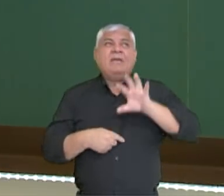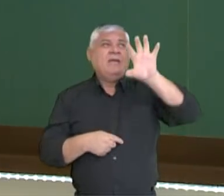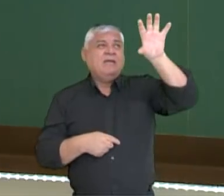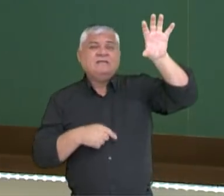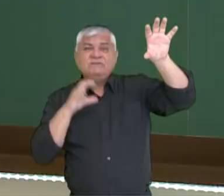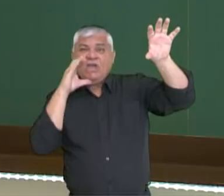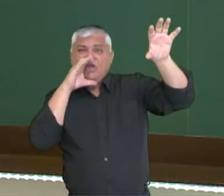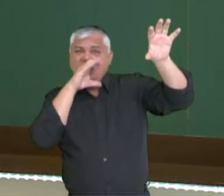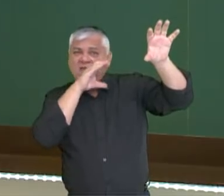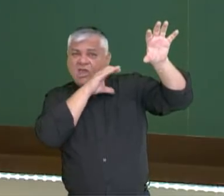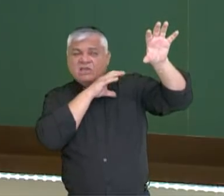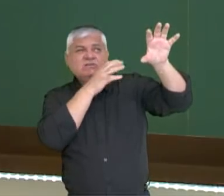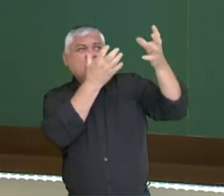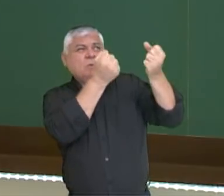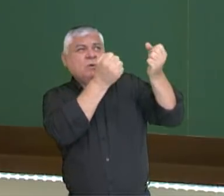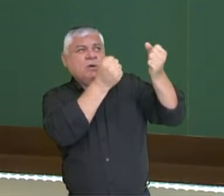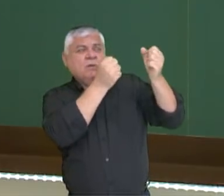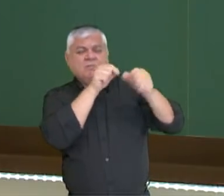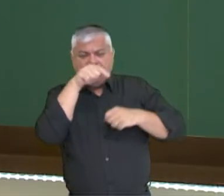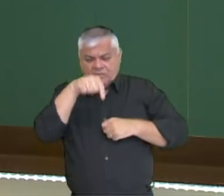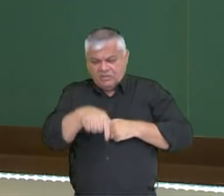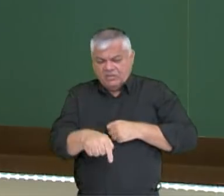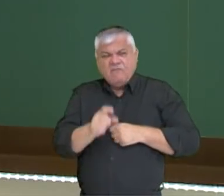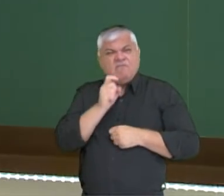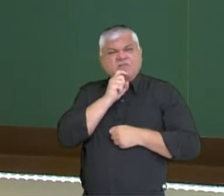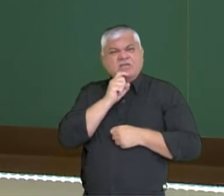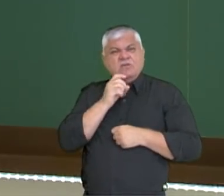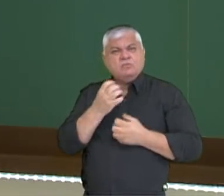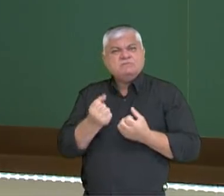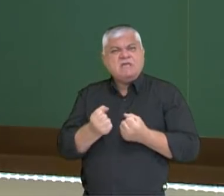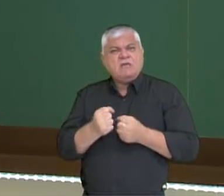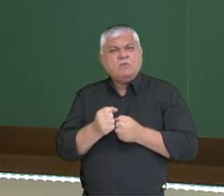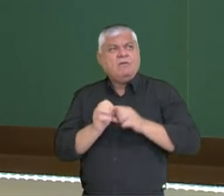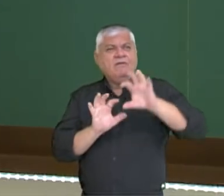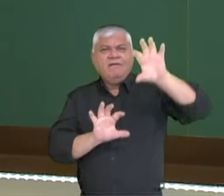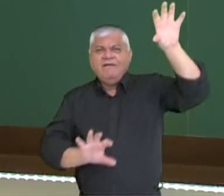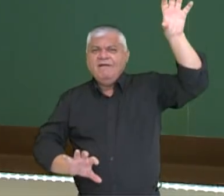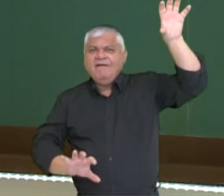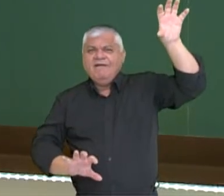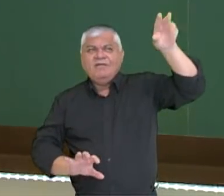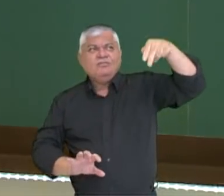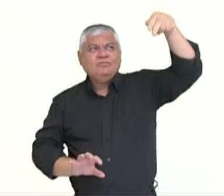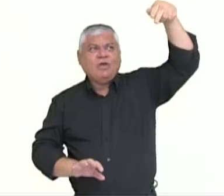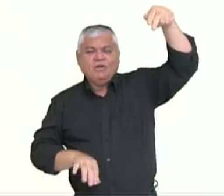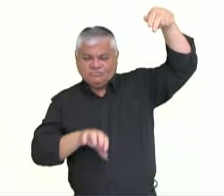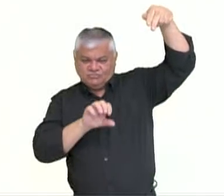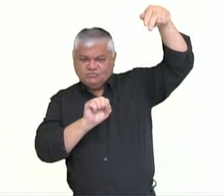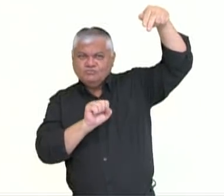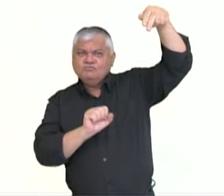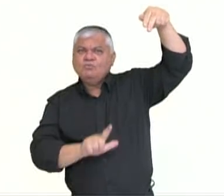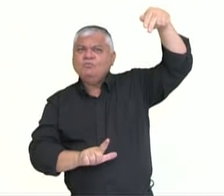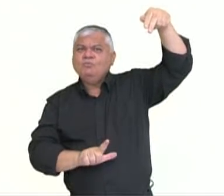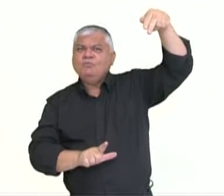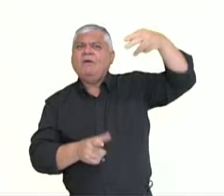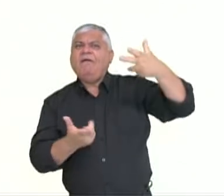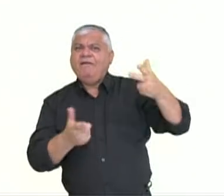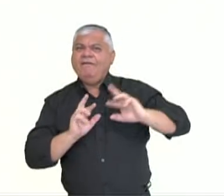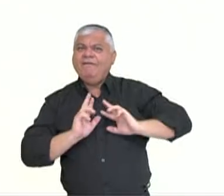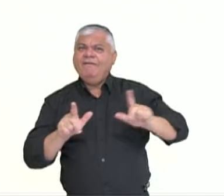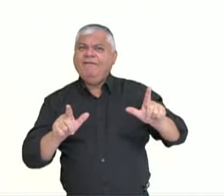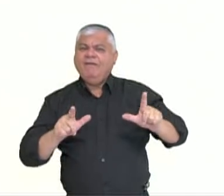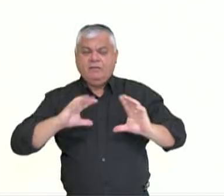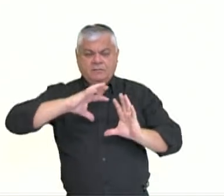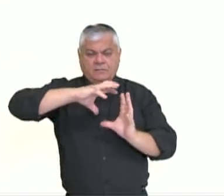e úmida e outra fria e seca. Então, nós temos diferentes características nesse sentido no planeta como